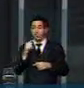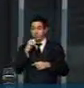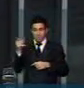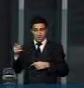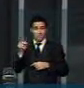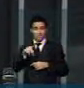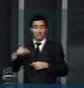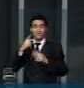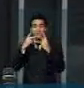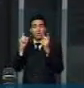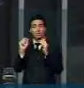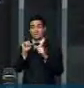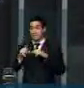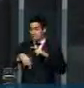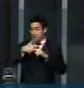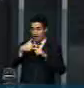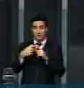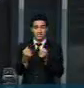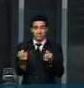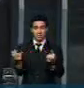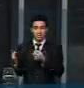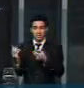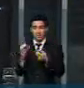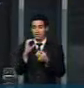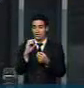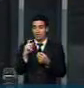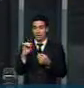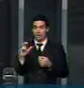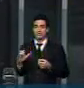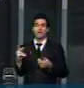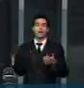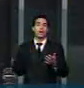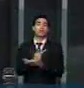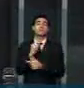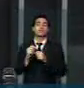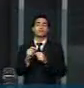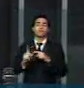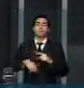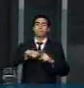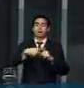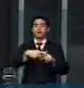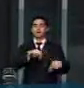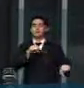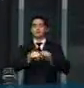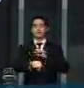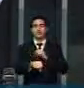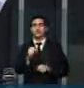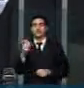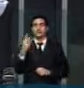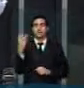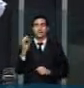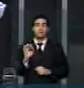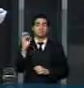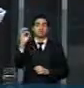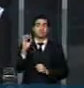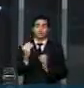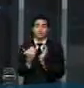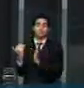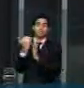do crack na cidade, a relação entre os homicídios e as drogas aumenta para